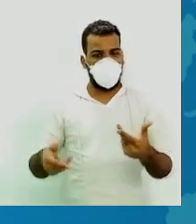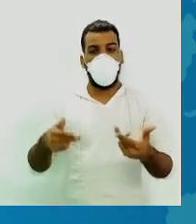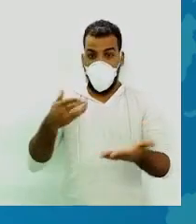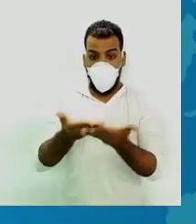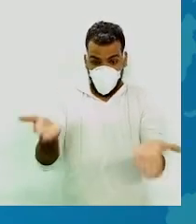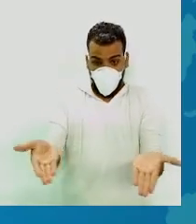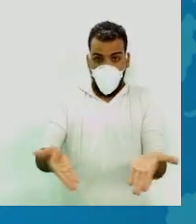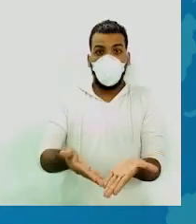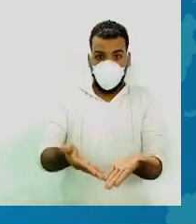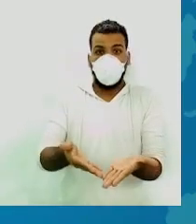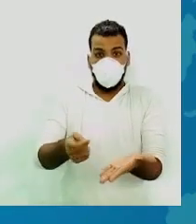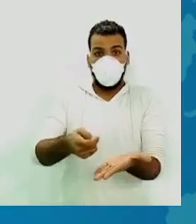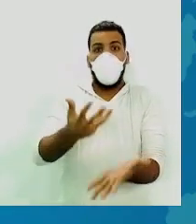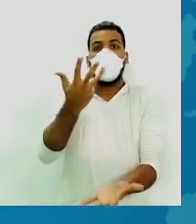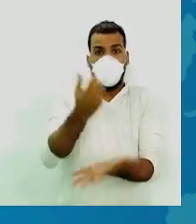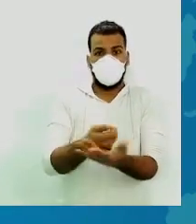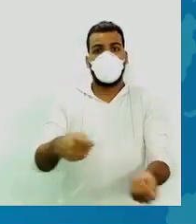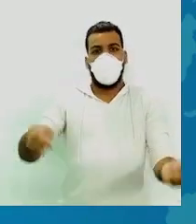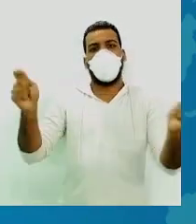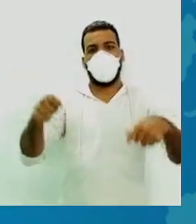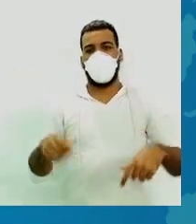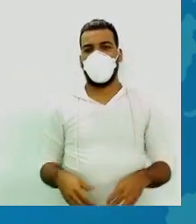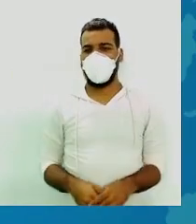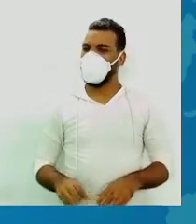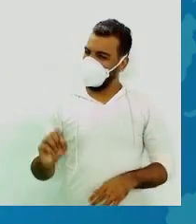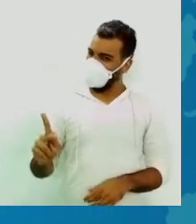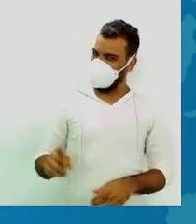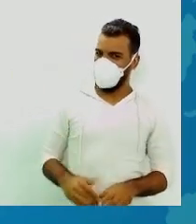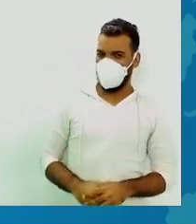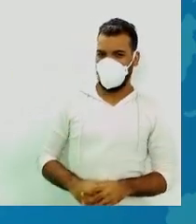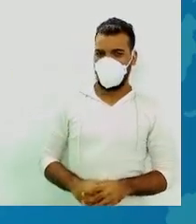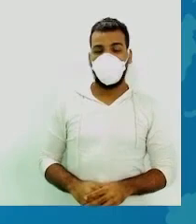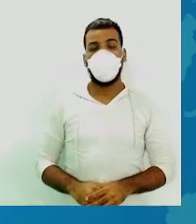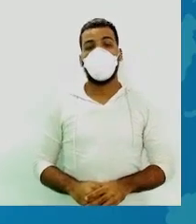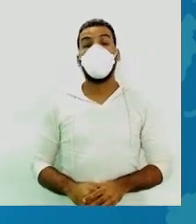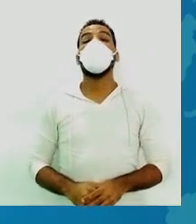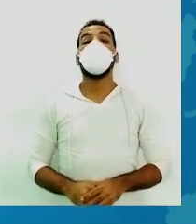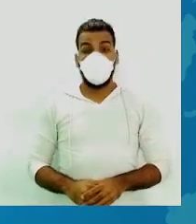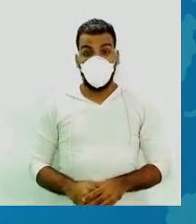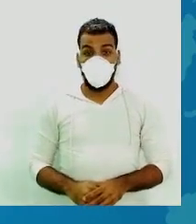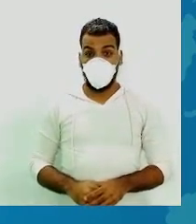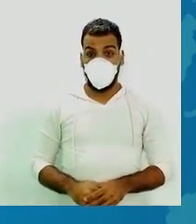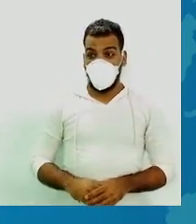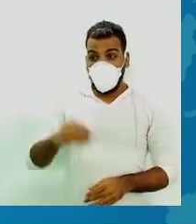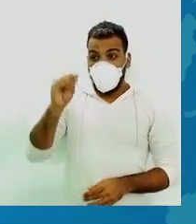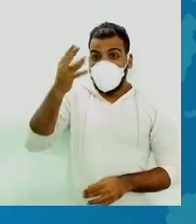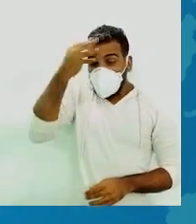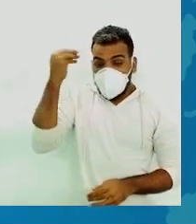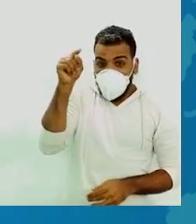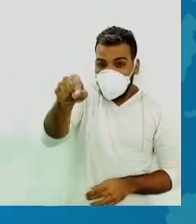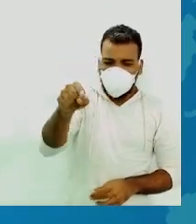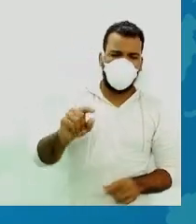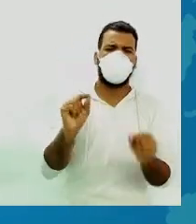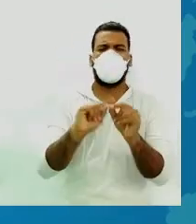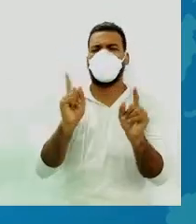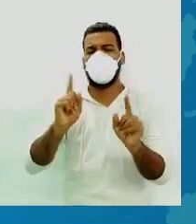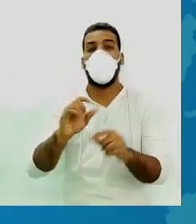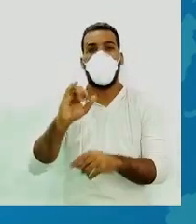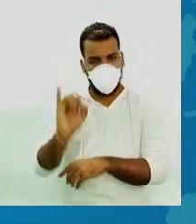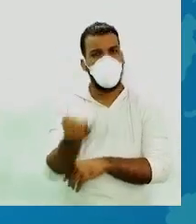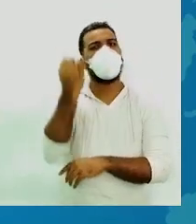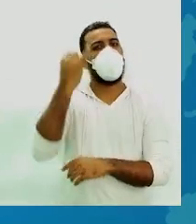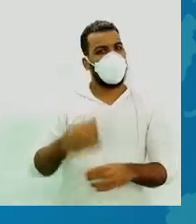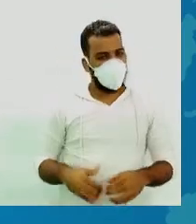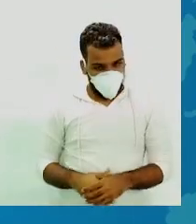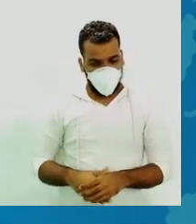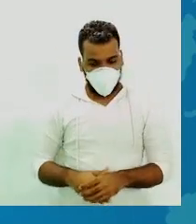e os fascículos, ok? Não deixem de fazer isso, aproveitem essa oportunidade, tá